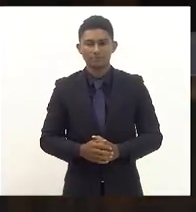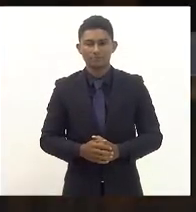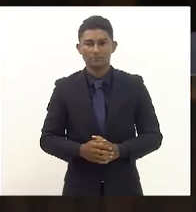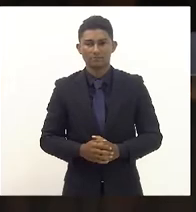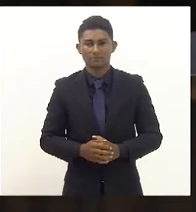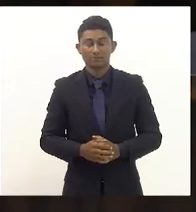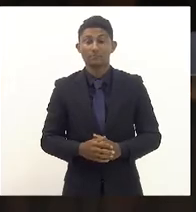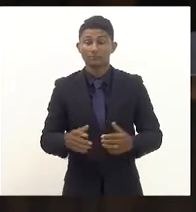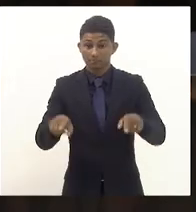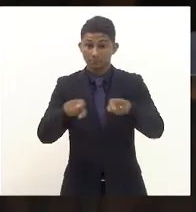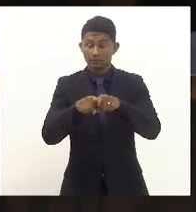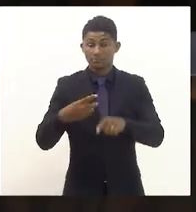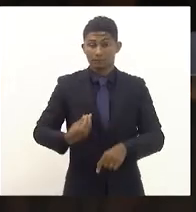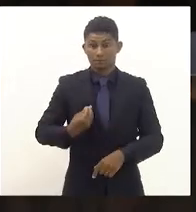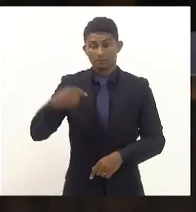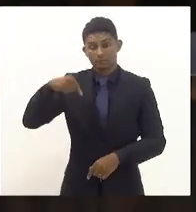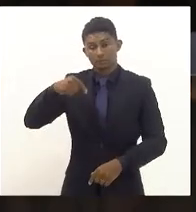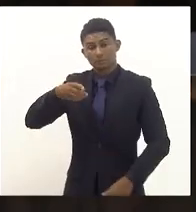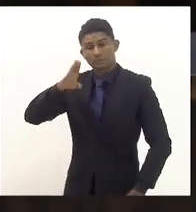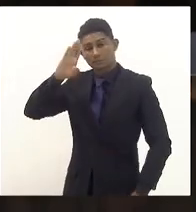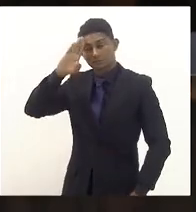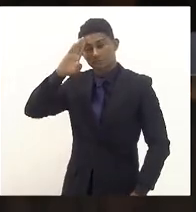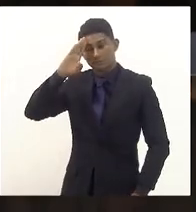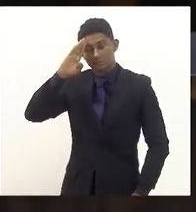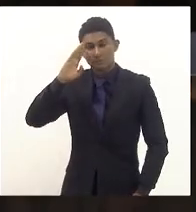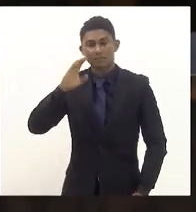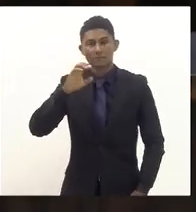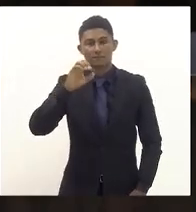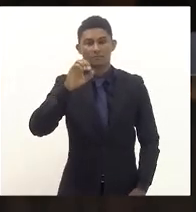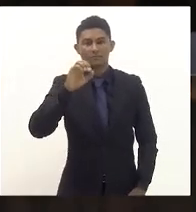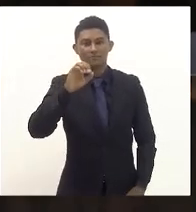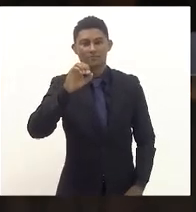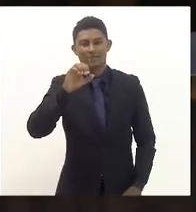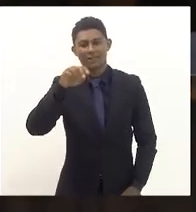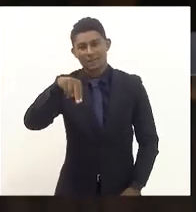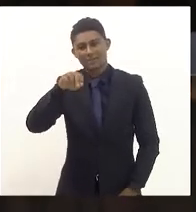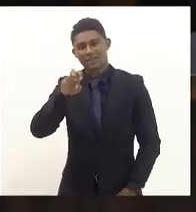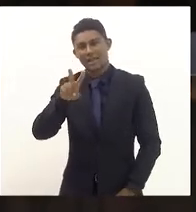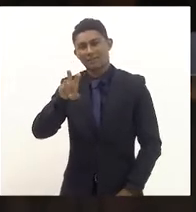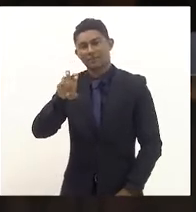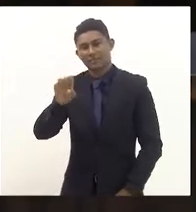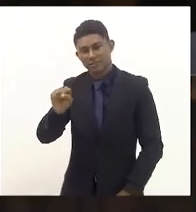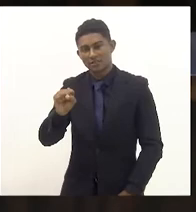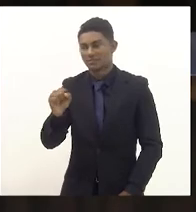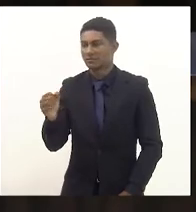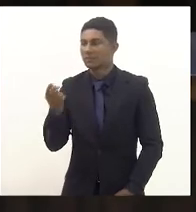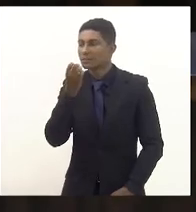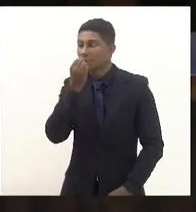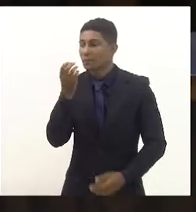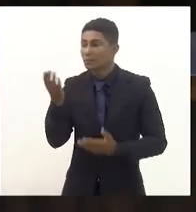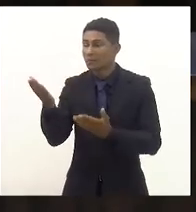já está conosco O coronel do exército Elton da Silva Neves Seja bem vindo para cá